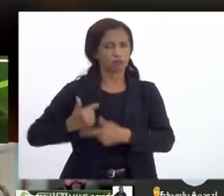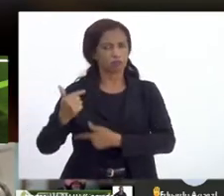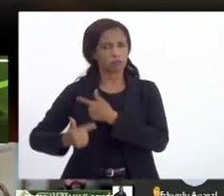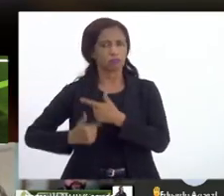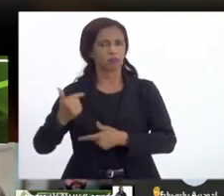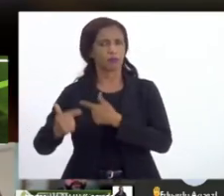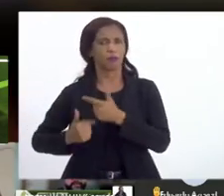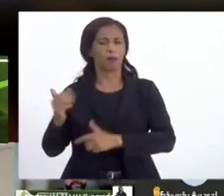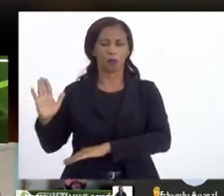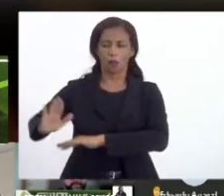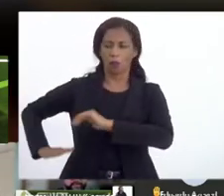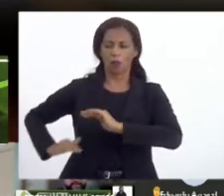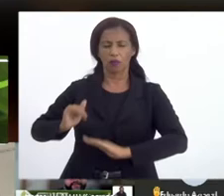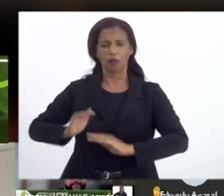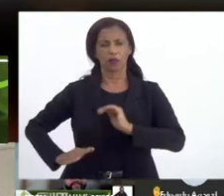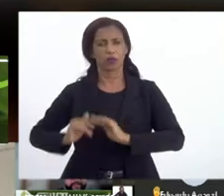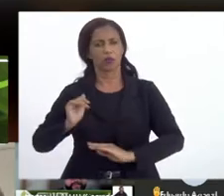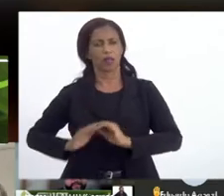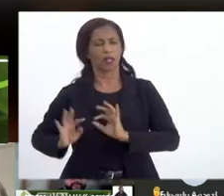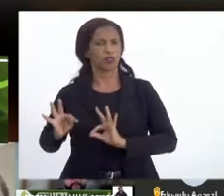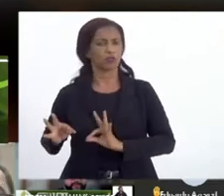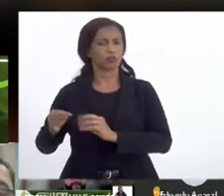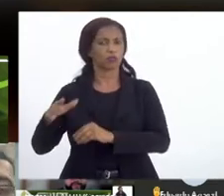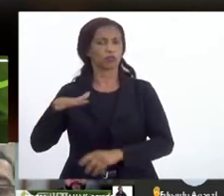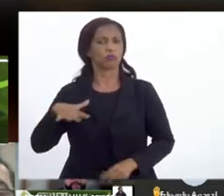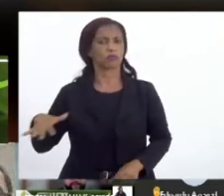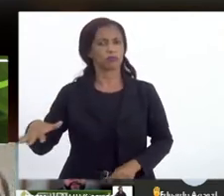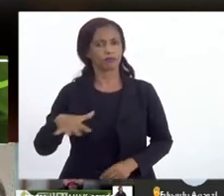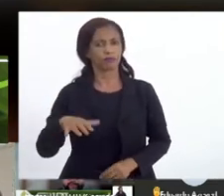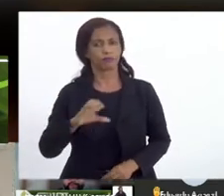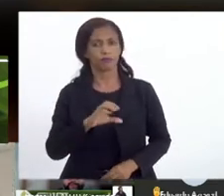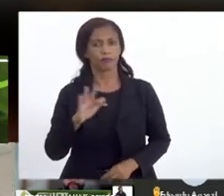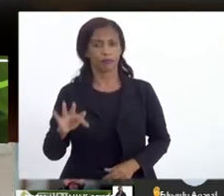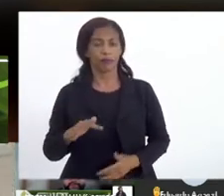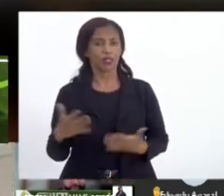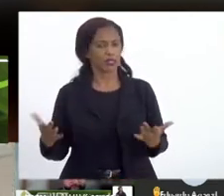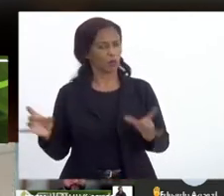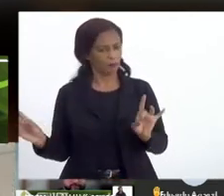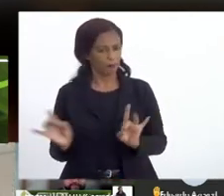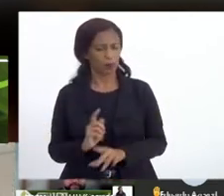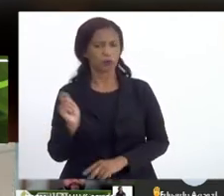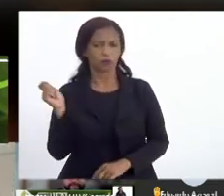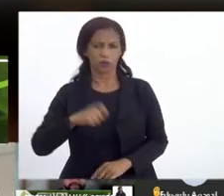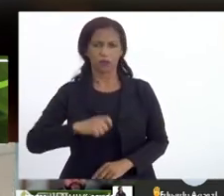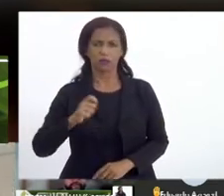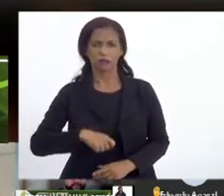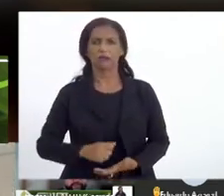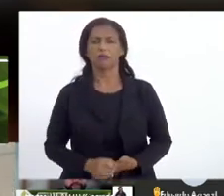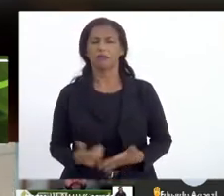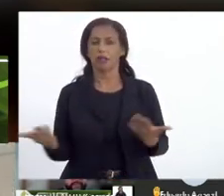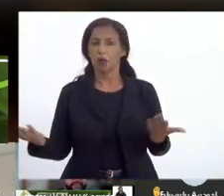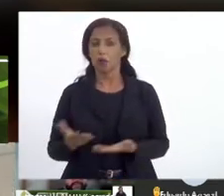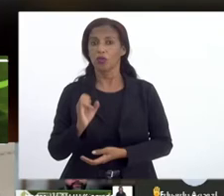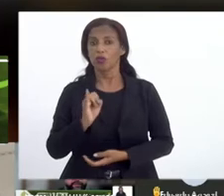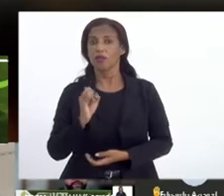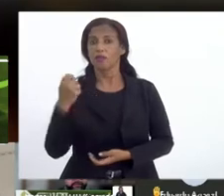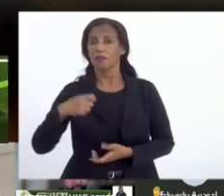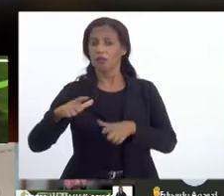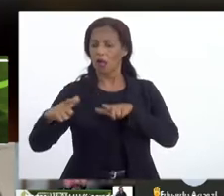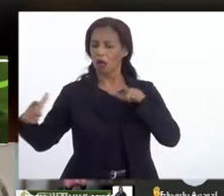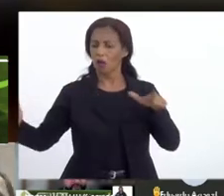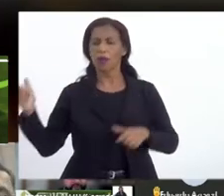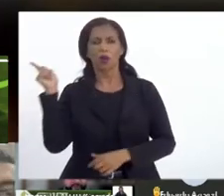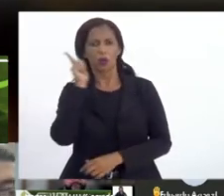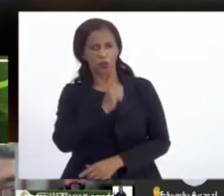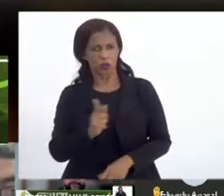de mão de obra especializada e capacitada na região de Cabo Frio. Então, a gente está pronto, sim, para atender hoje. E se precisar expandir, a gente